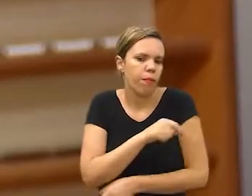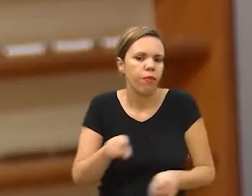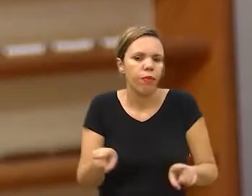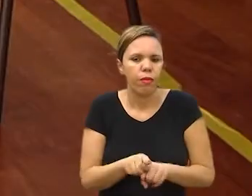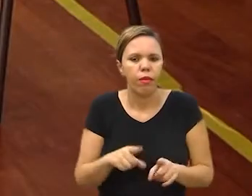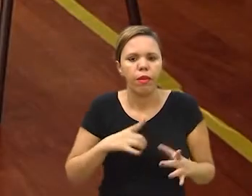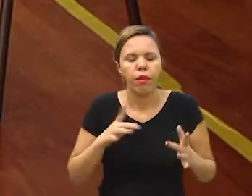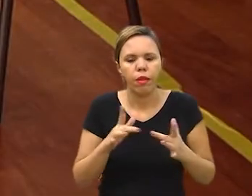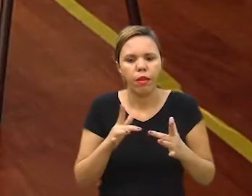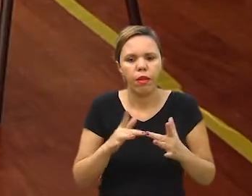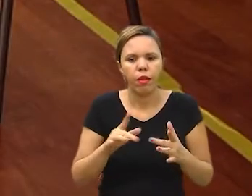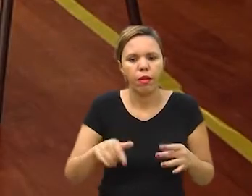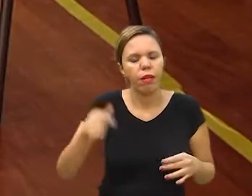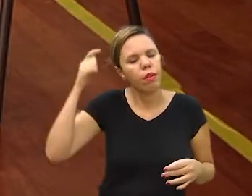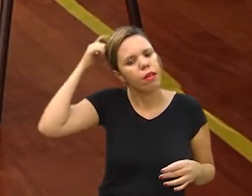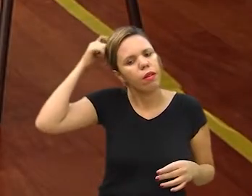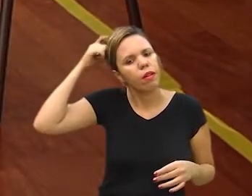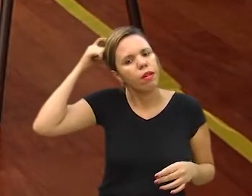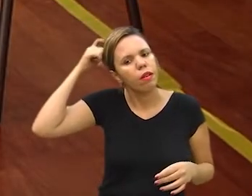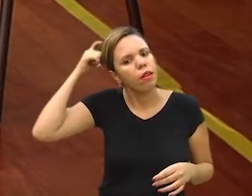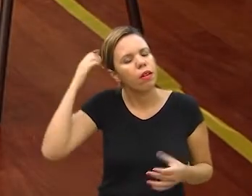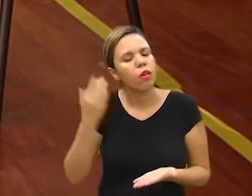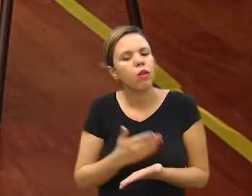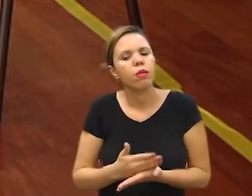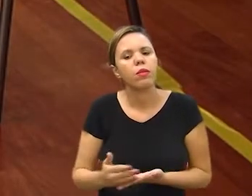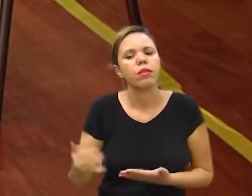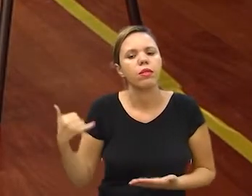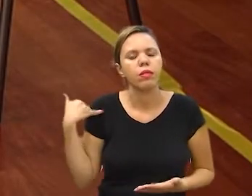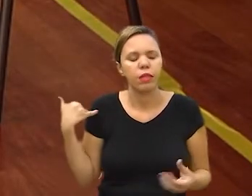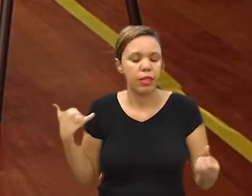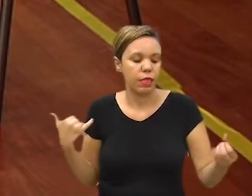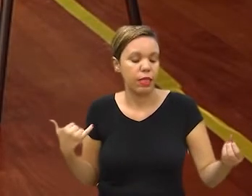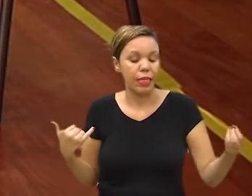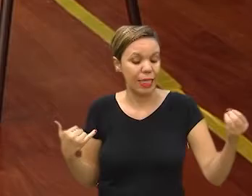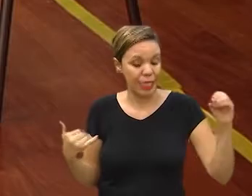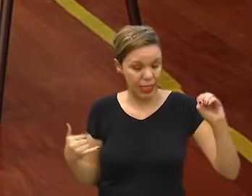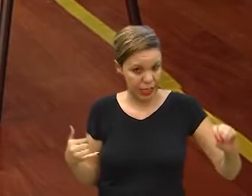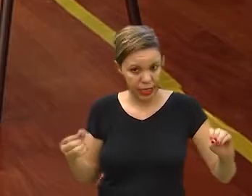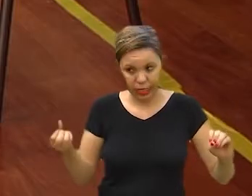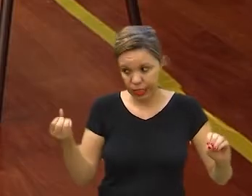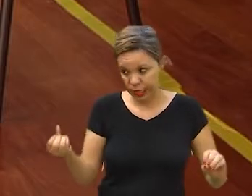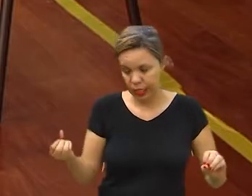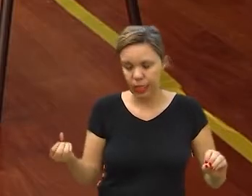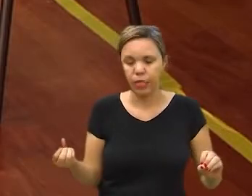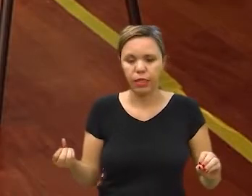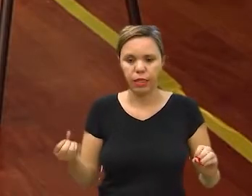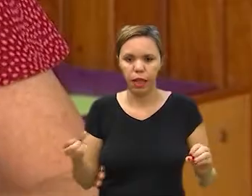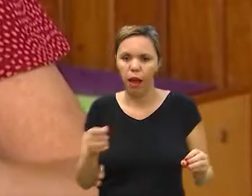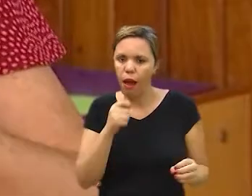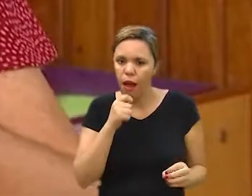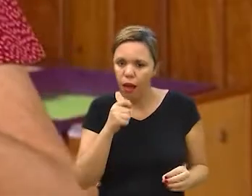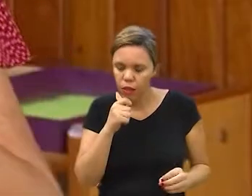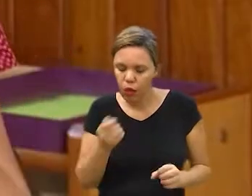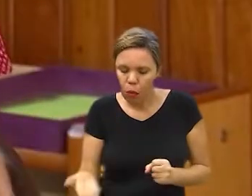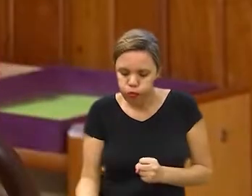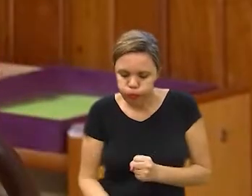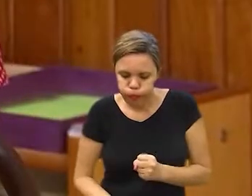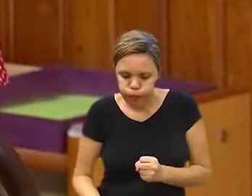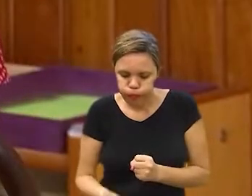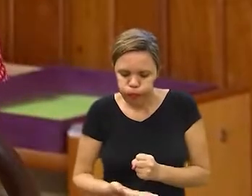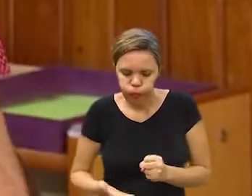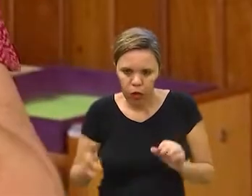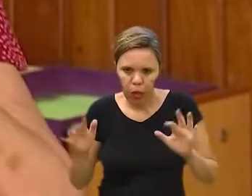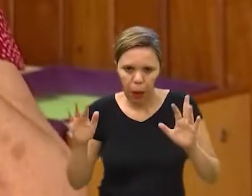contato com isso? Então, a gente começa com essa idade 0 a 6, eles estão ainda no concreto. Então, eles precisam, a